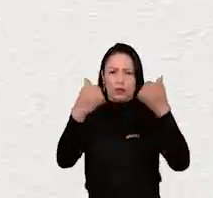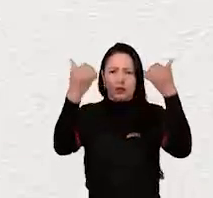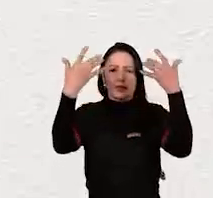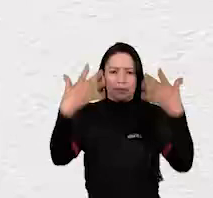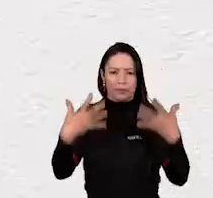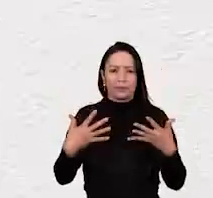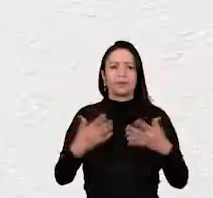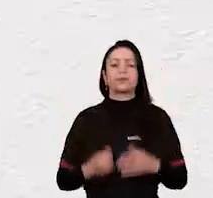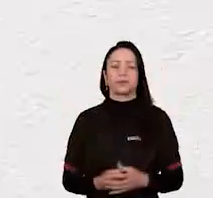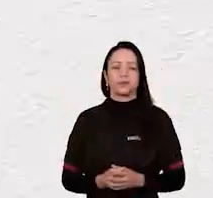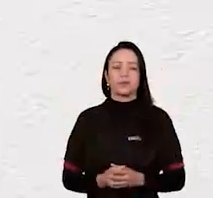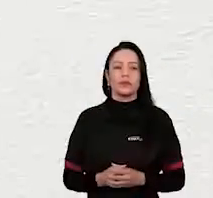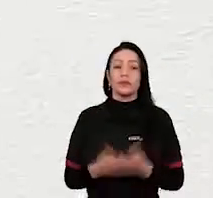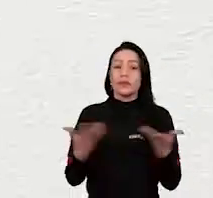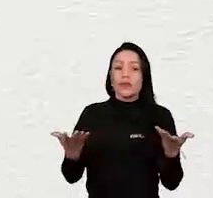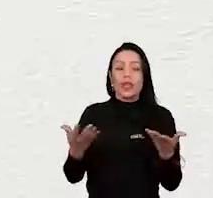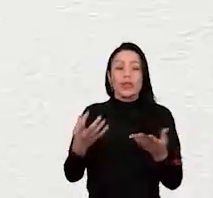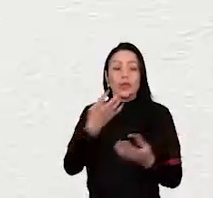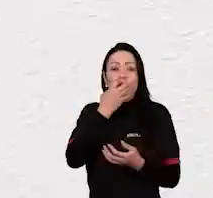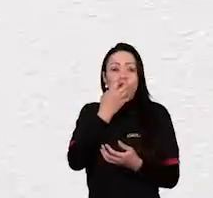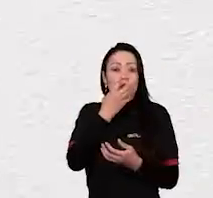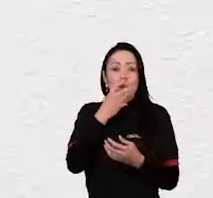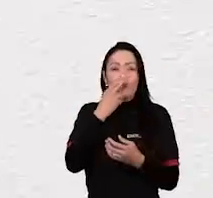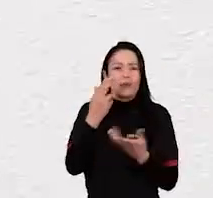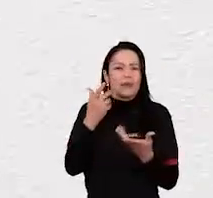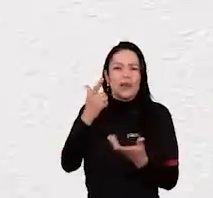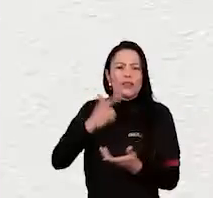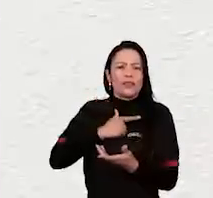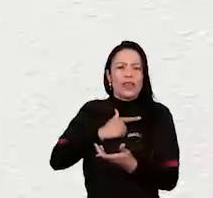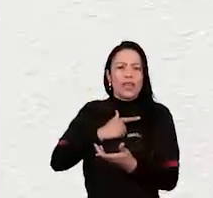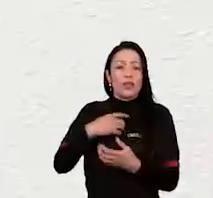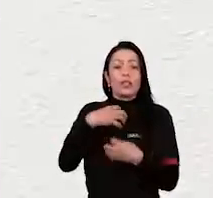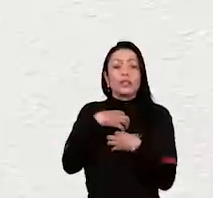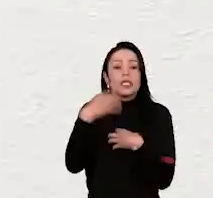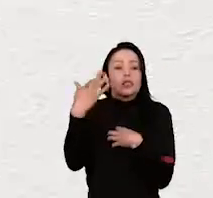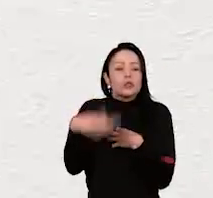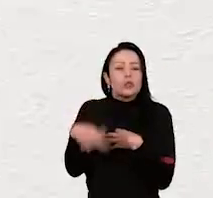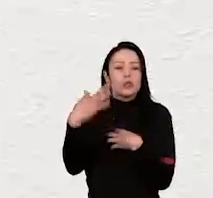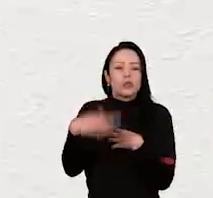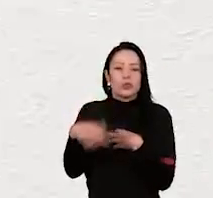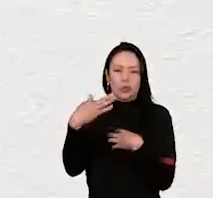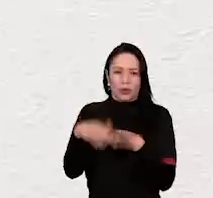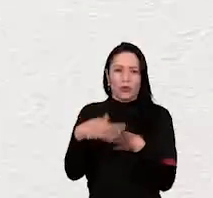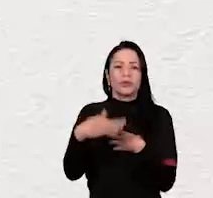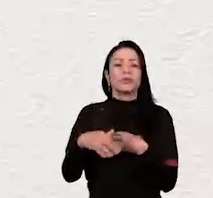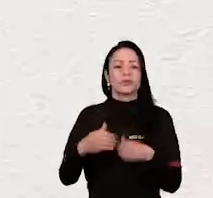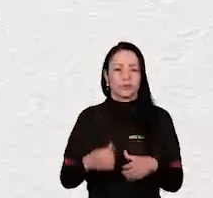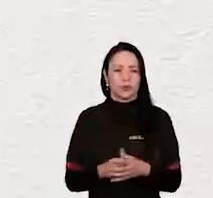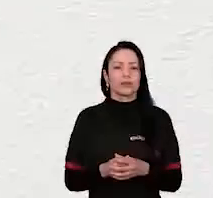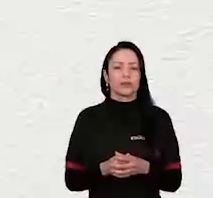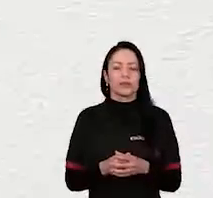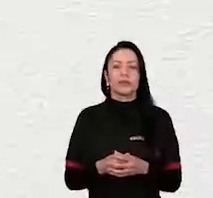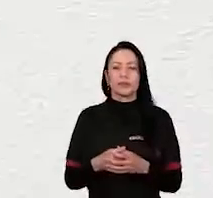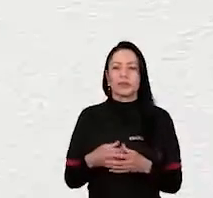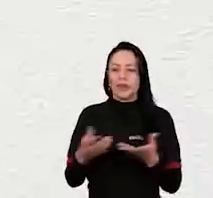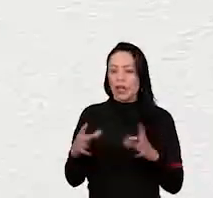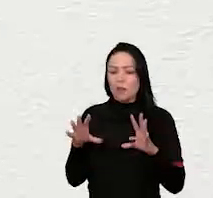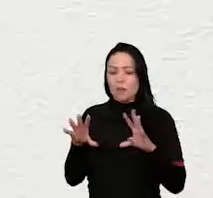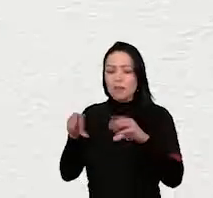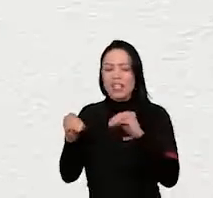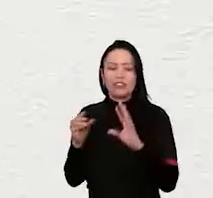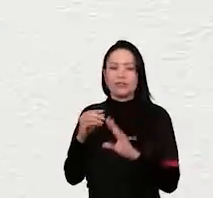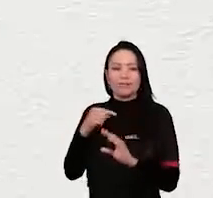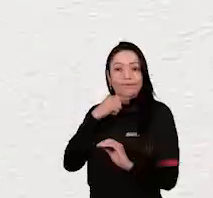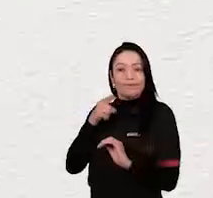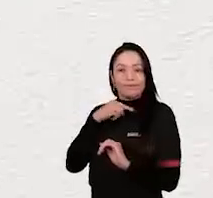pouquinho mais para frente. Então, eles chegam assim muito feios. Muita dor também, né? Muita dor, né? Muita dor, o animal não deixa manipular